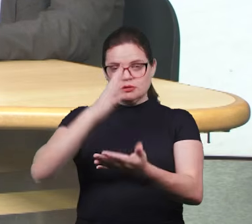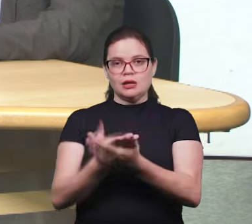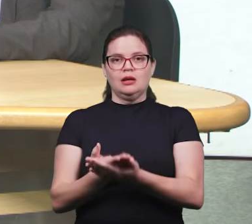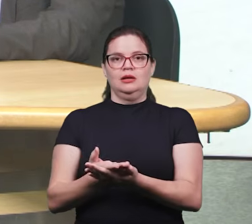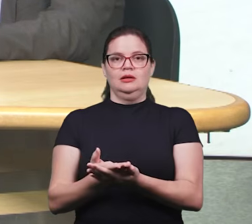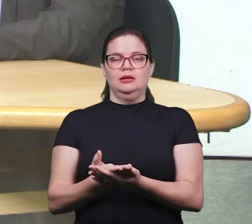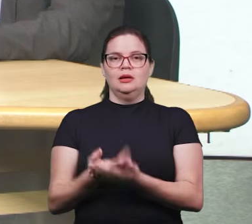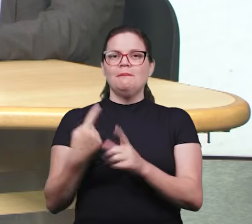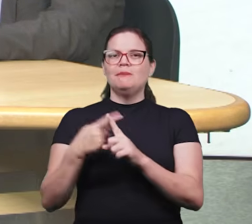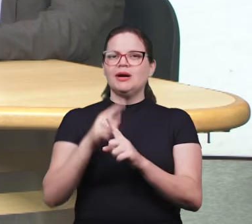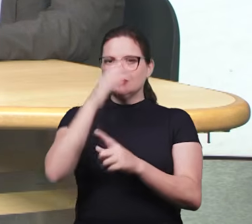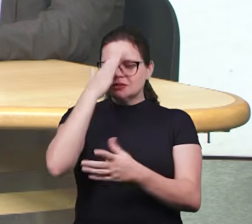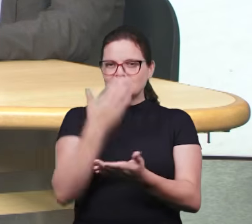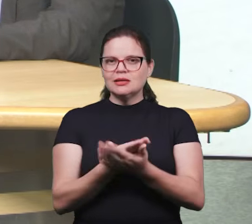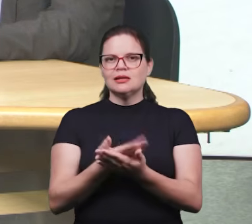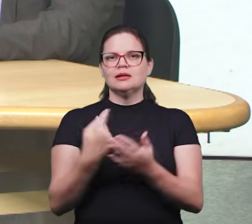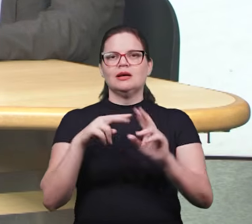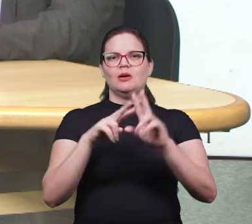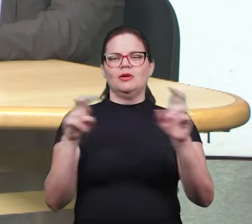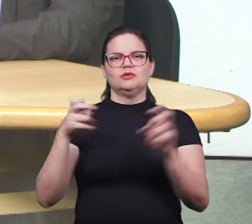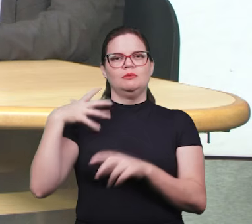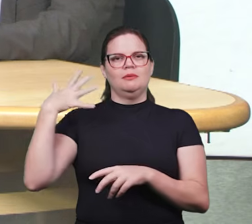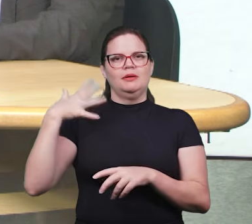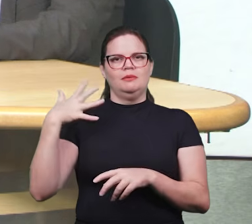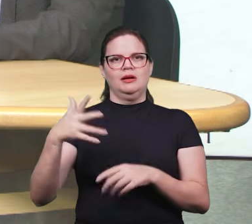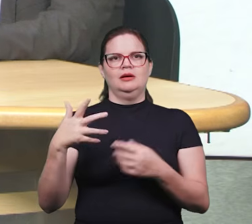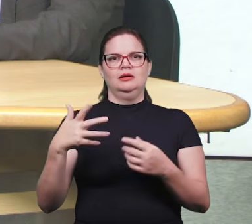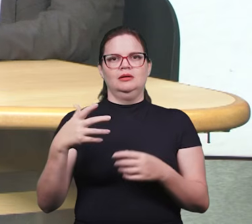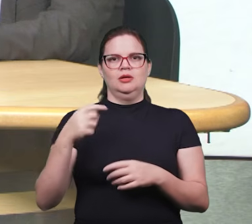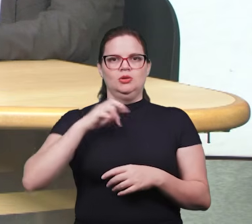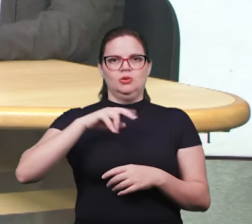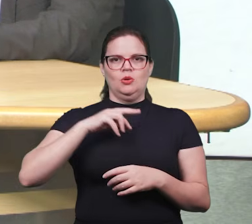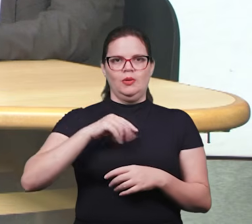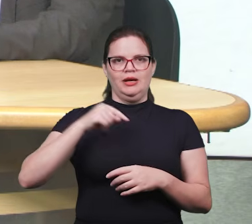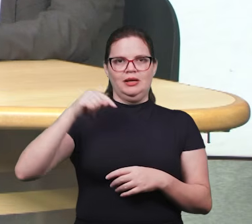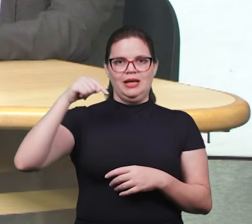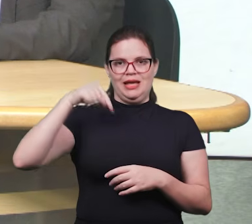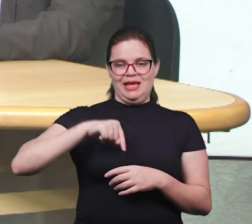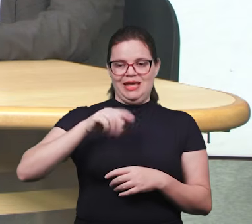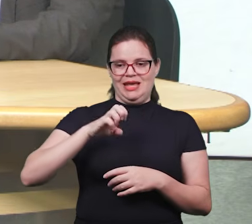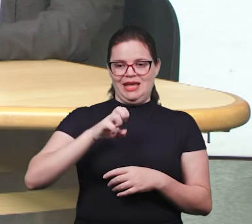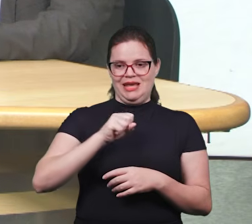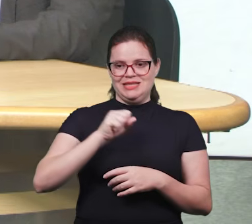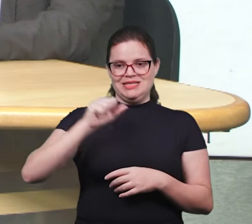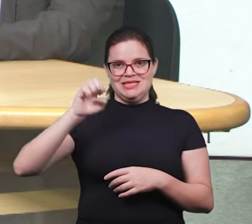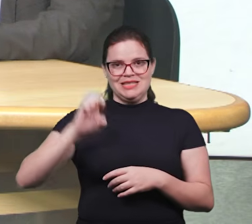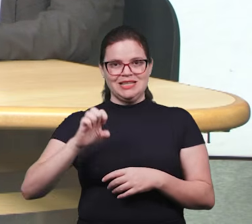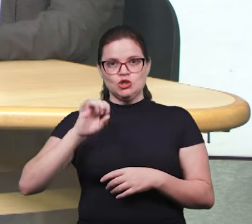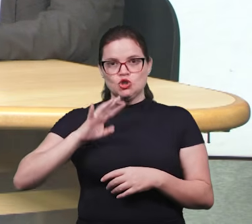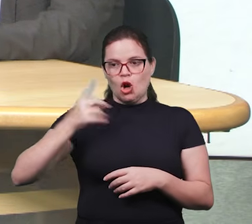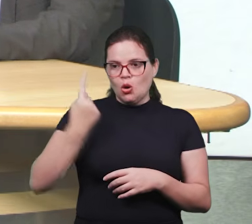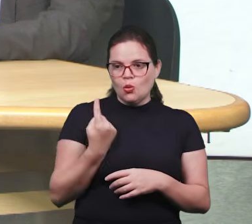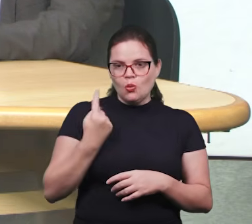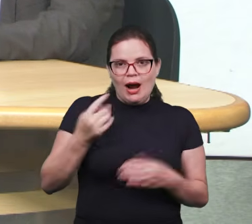isso, ele estava falando um sermão profético, ele não estava falando esse, ele estava falando este.